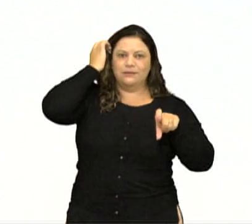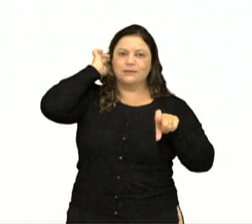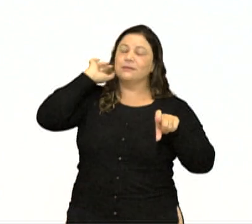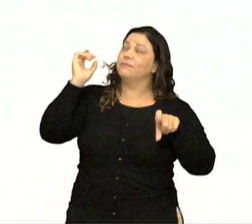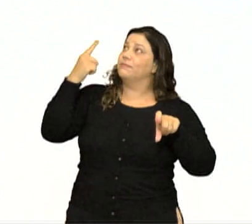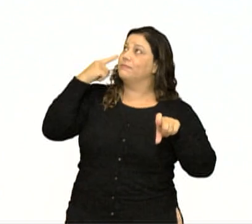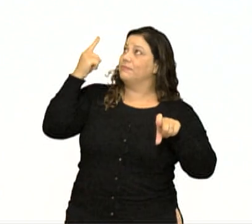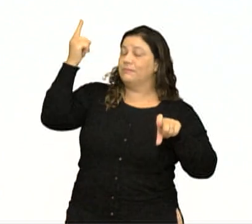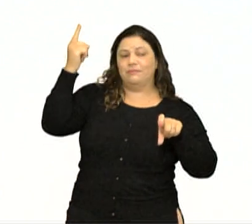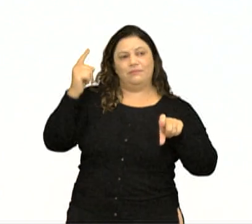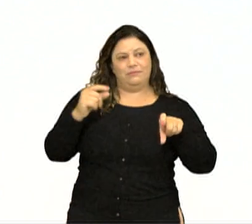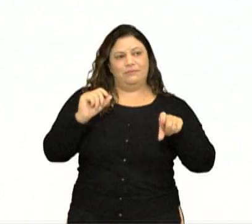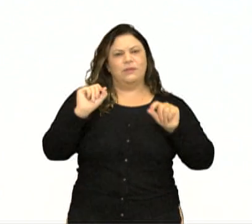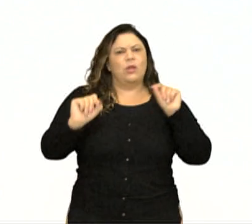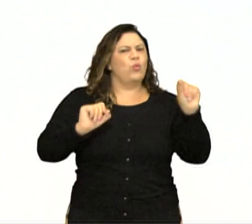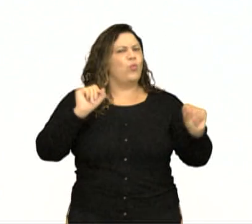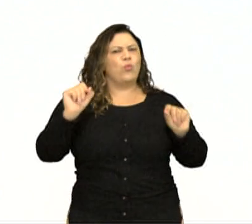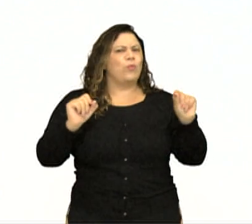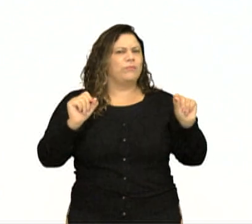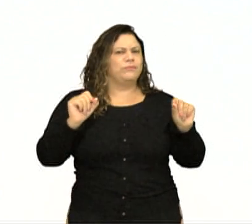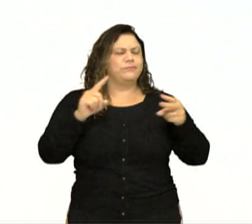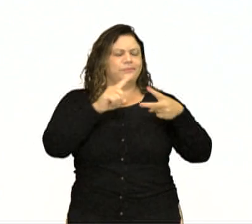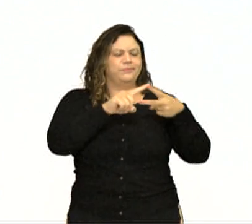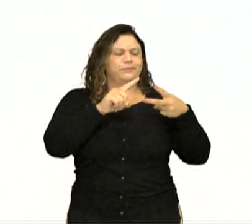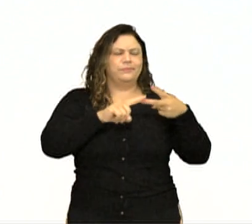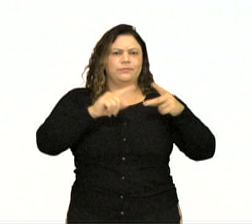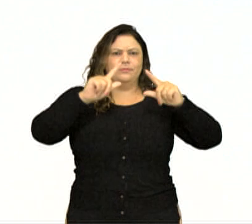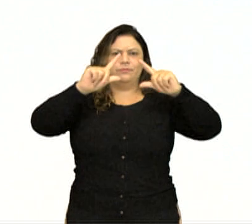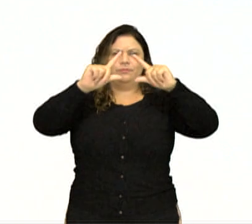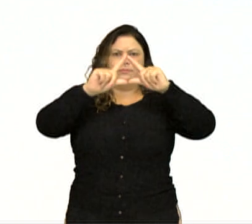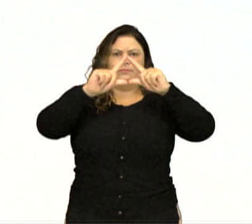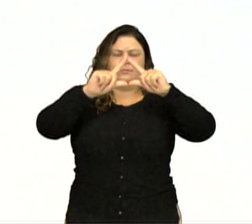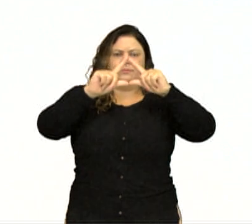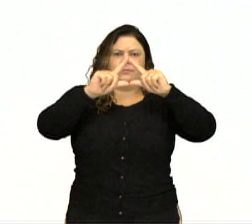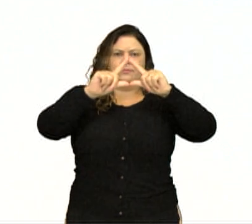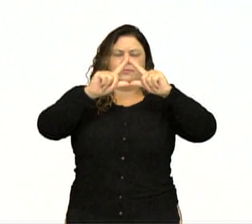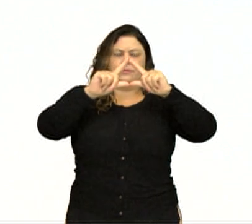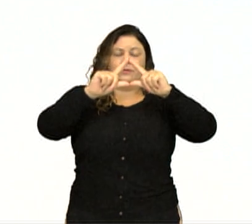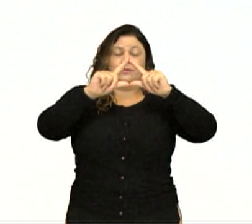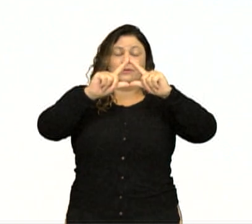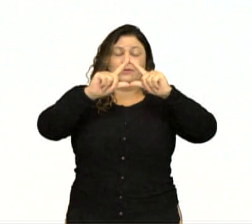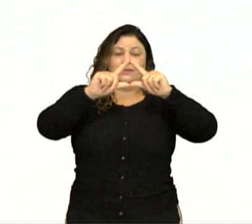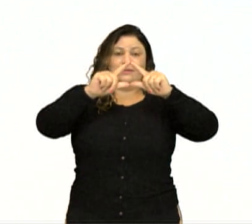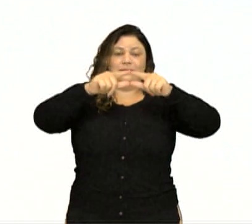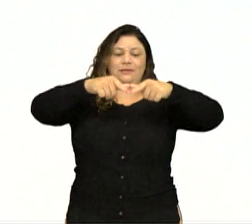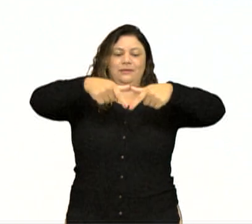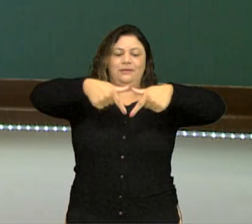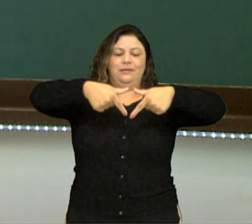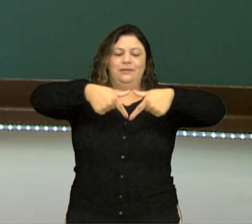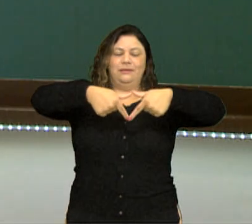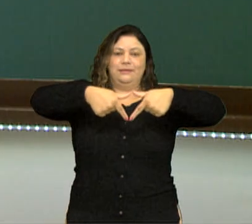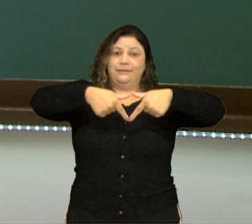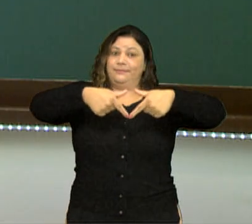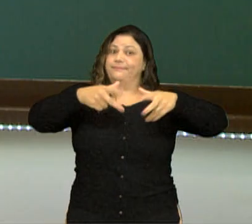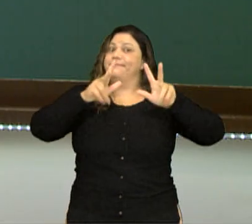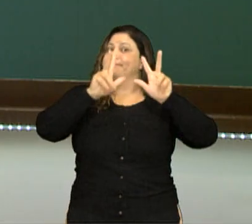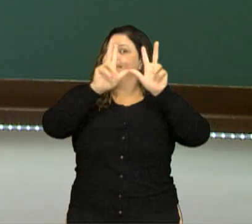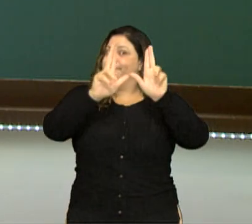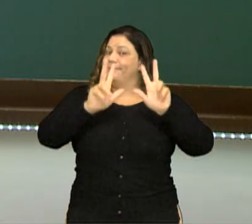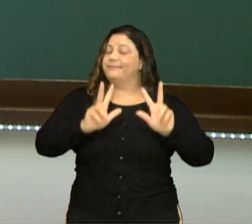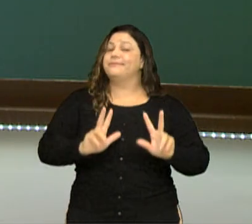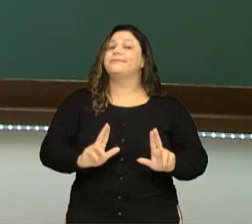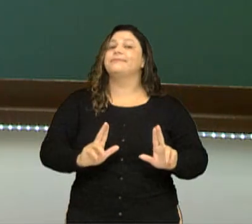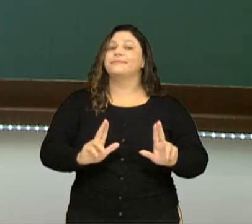lado da sombra, como nós temos dois triângulos e eles são semelhantes, então eu posso usar o conceito